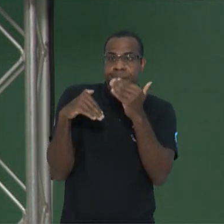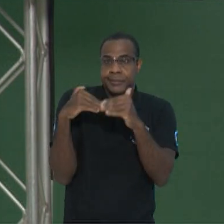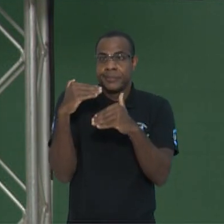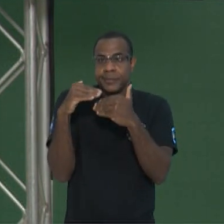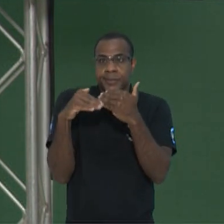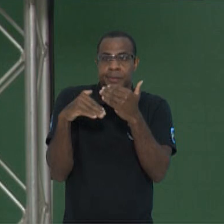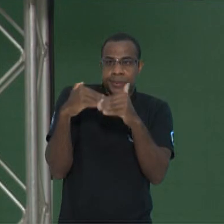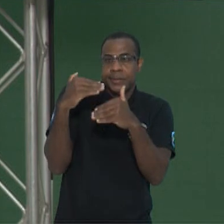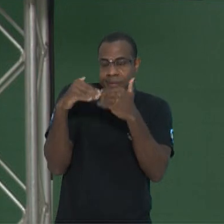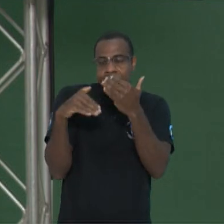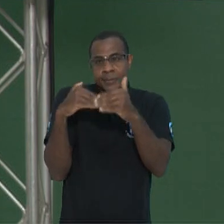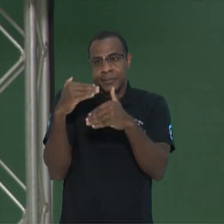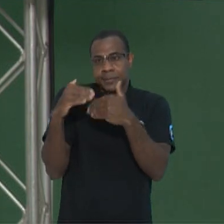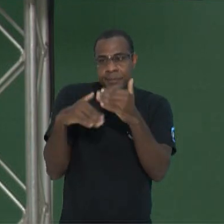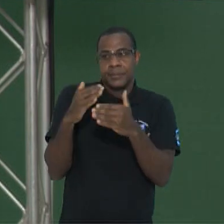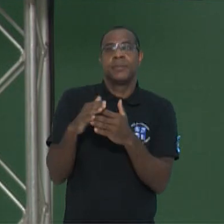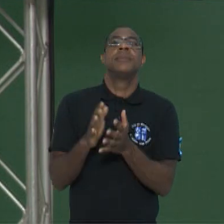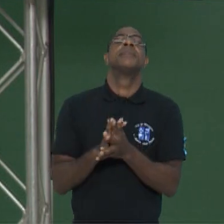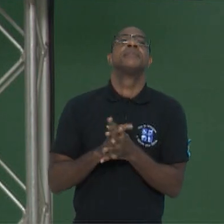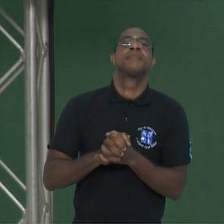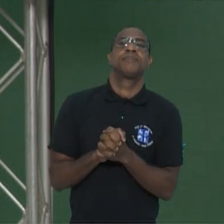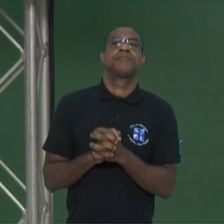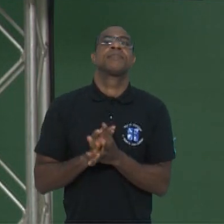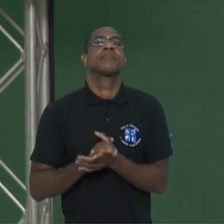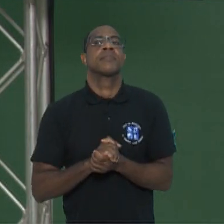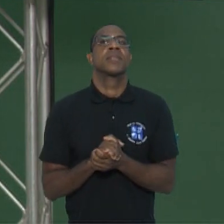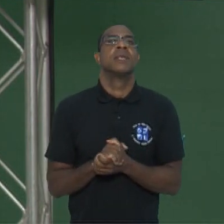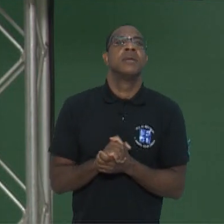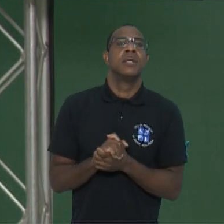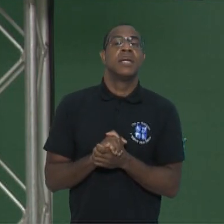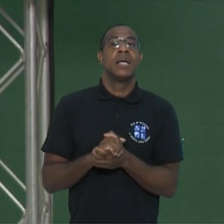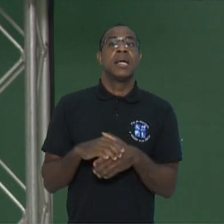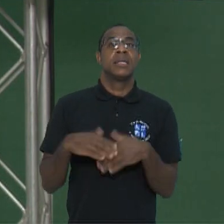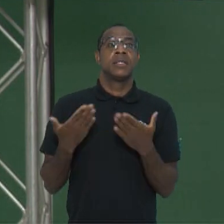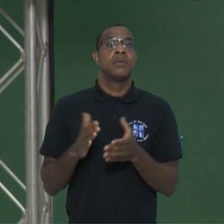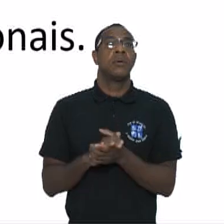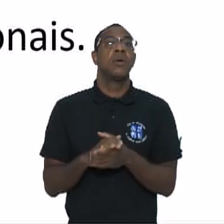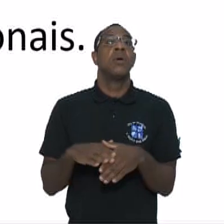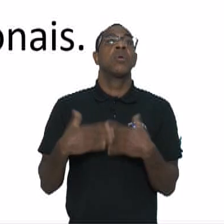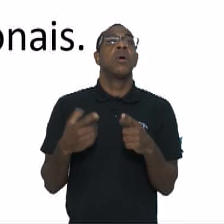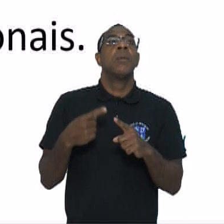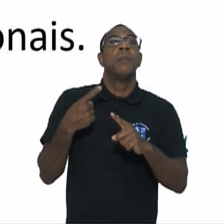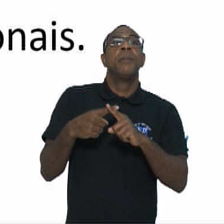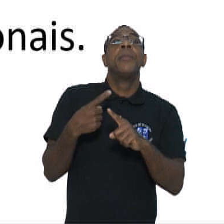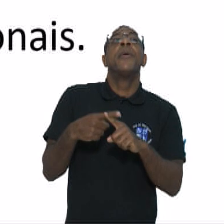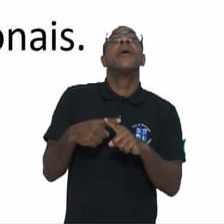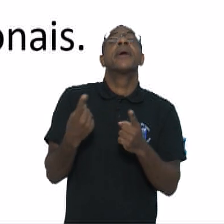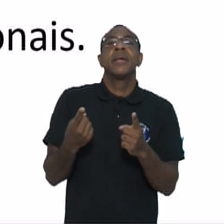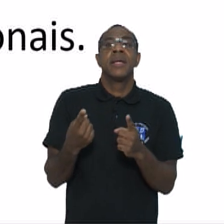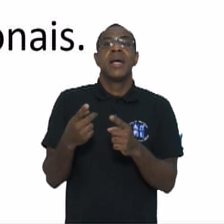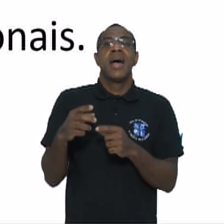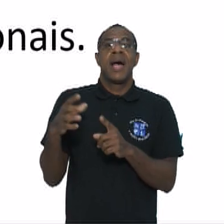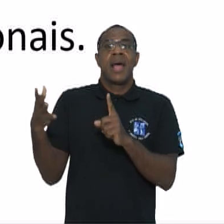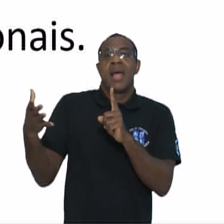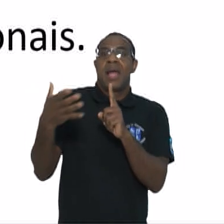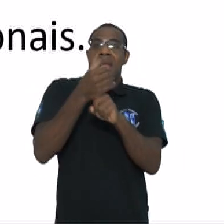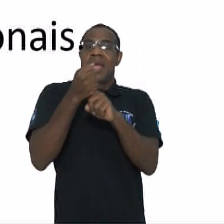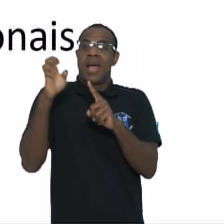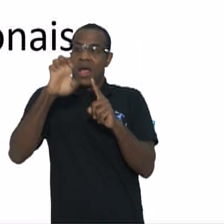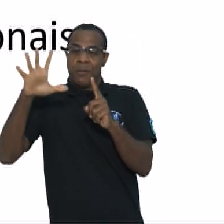aí desenvolve cada vez mais o olhar geopolítico da coisa, né? Entre os motivos da dominação europeia que nós deixamos ali para